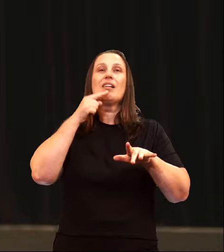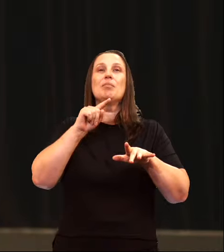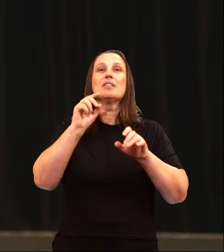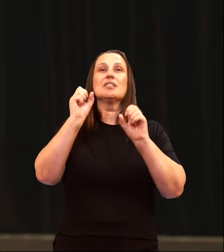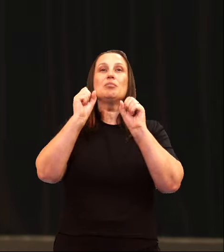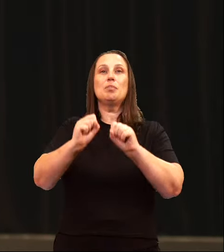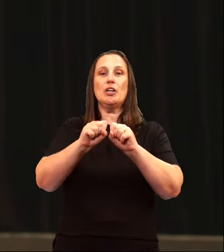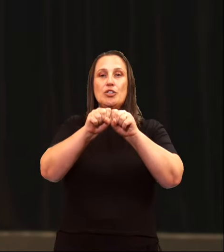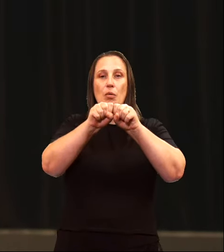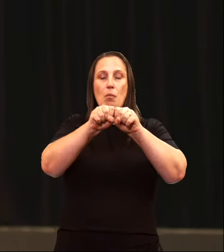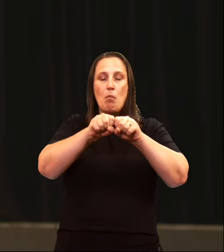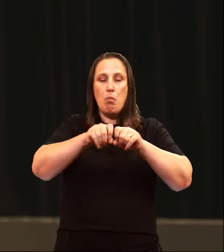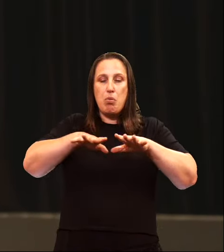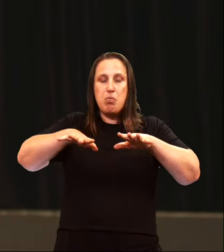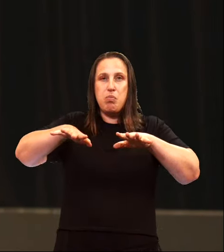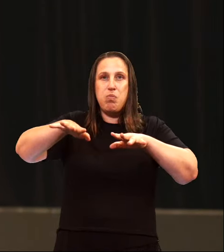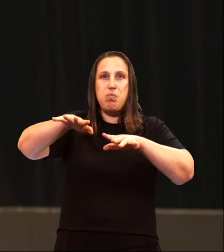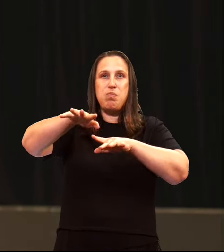pode